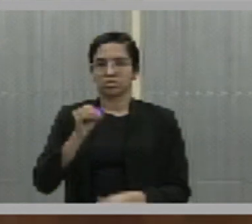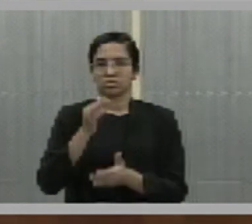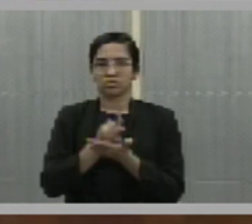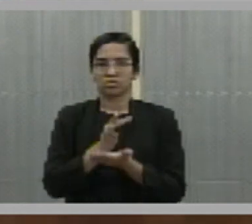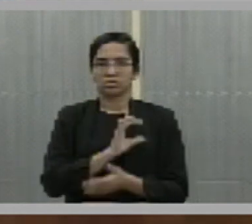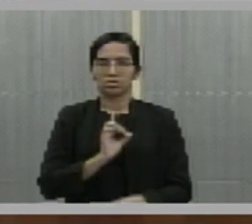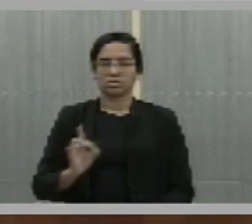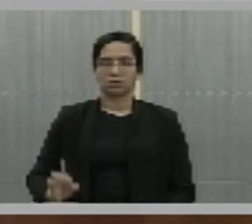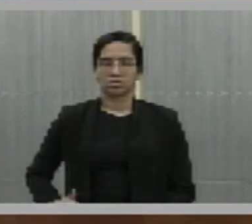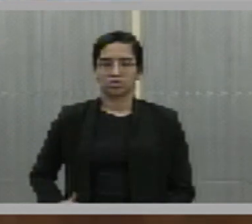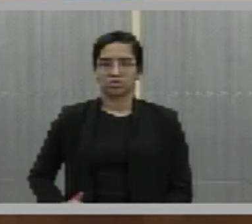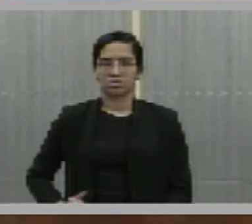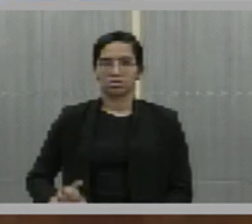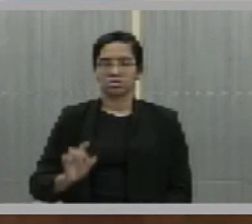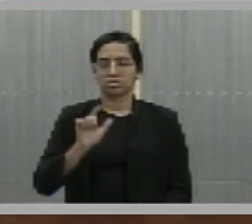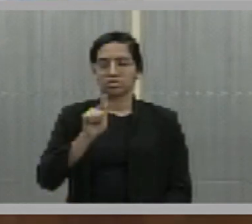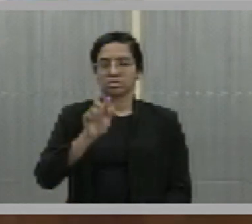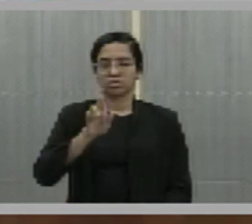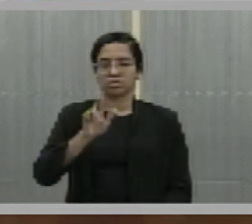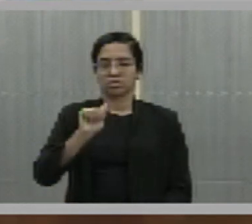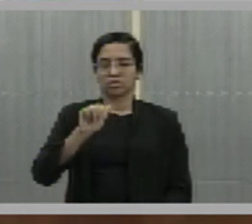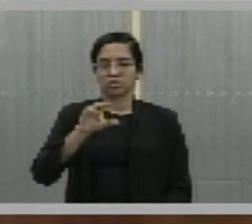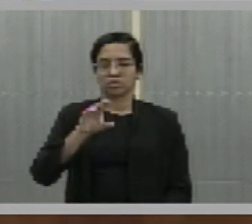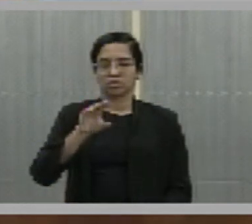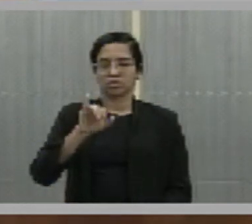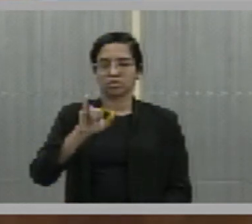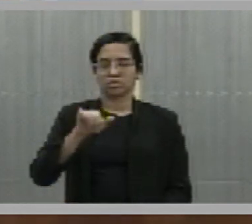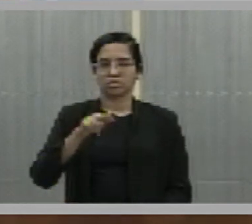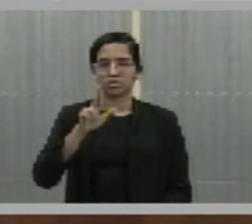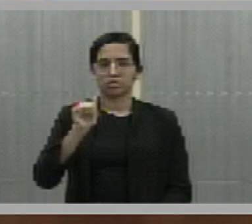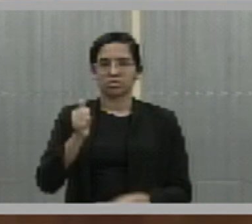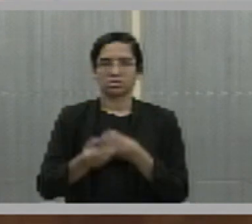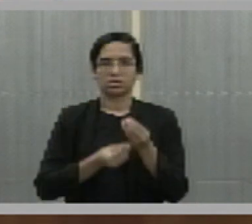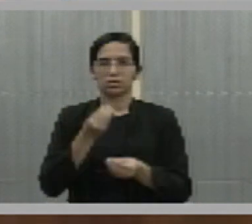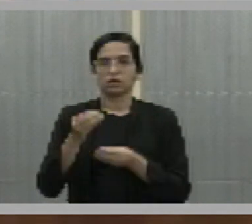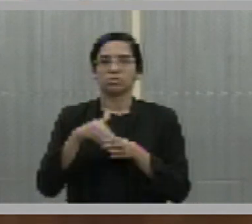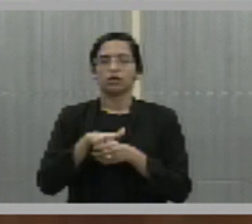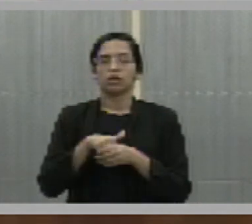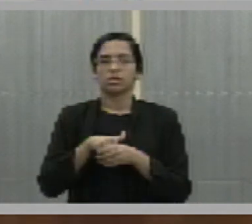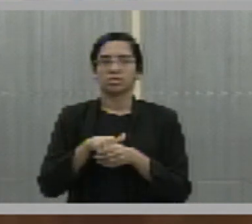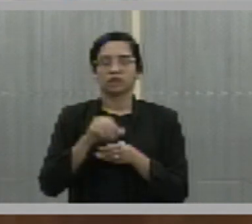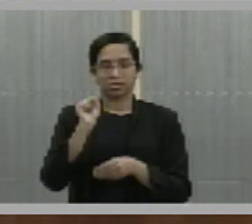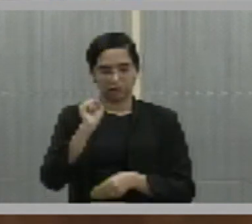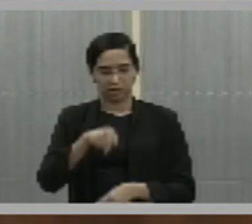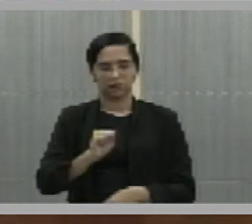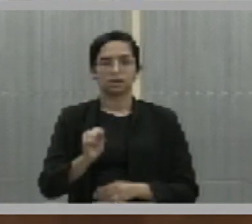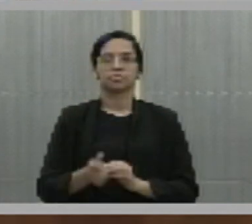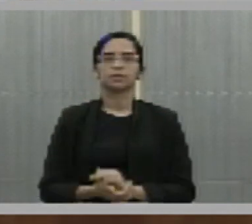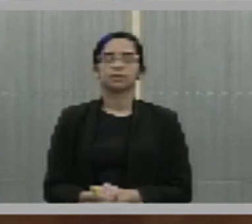ausente. Deputada Gracinha Mão Santa, como vota? Sim.